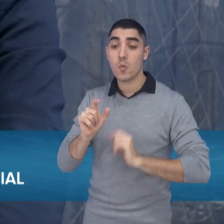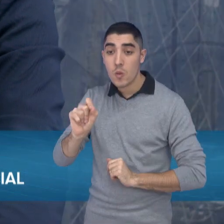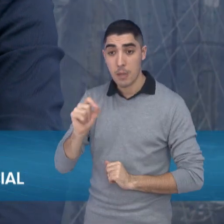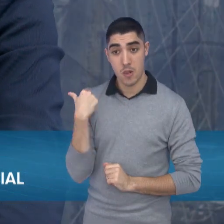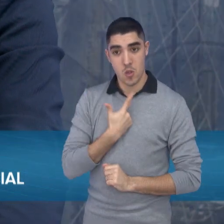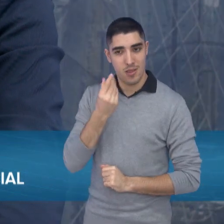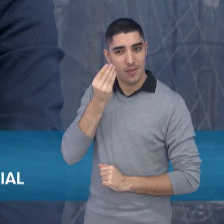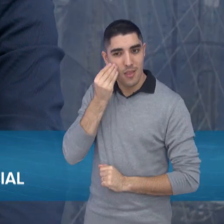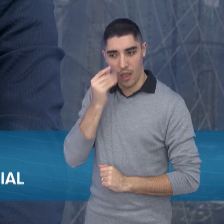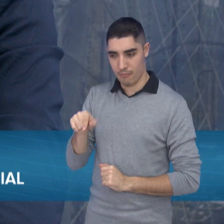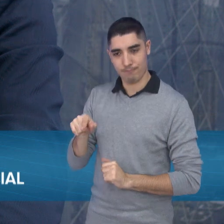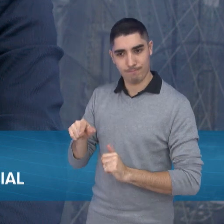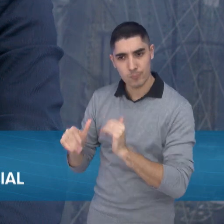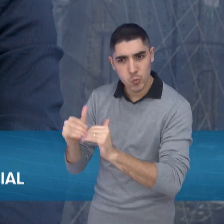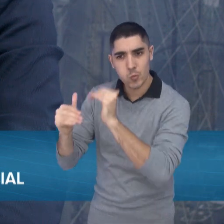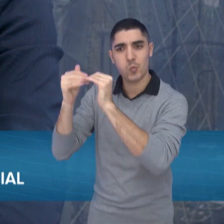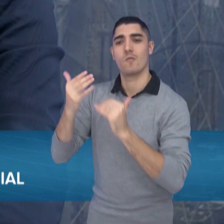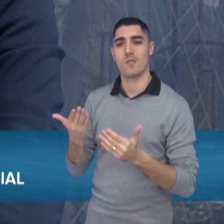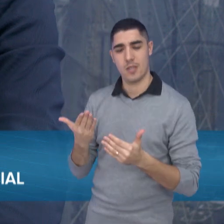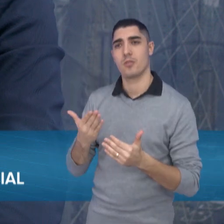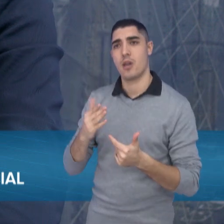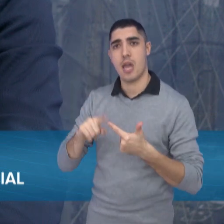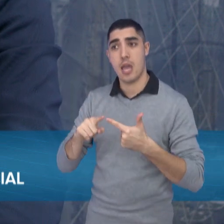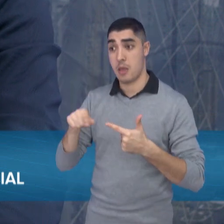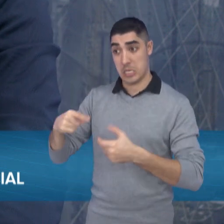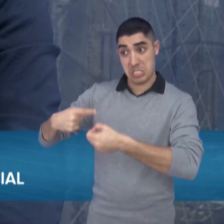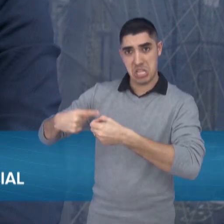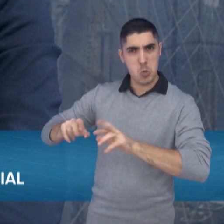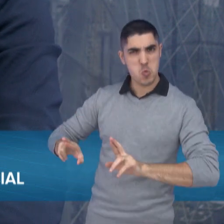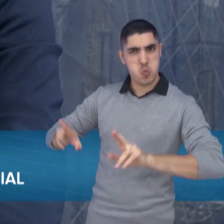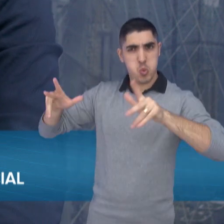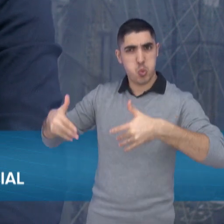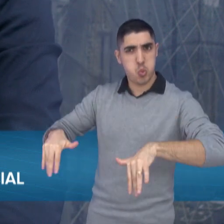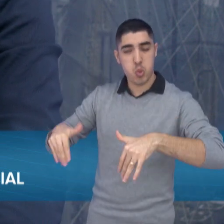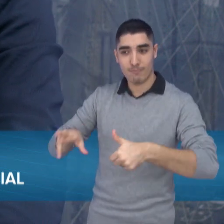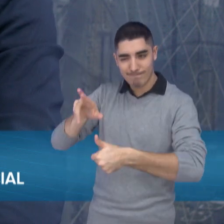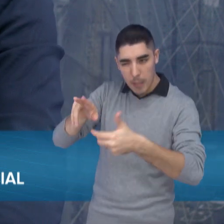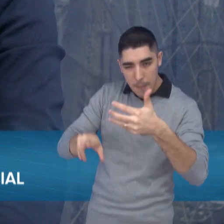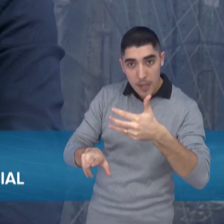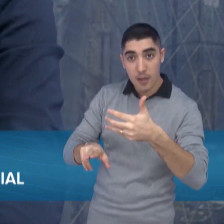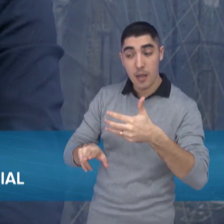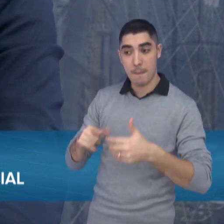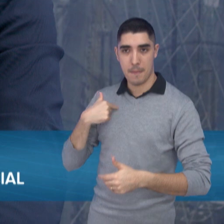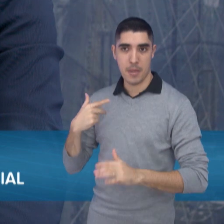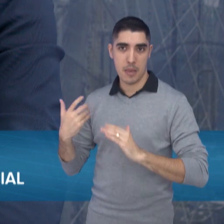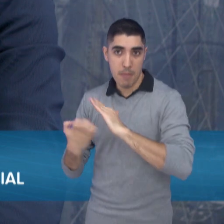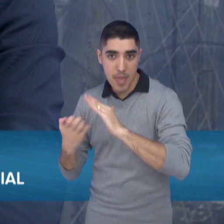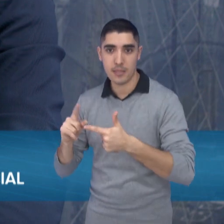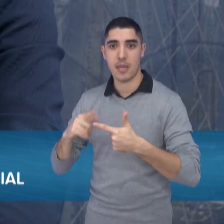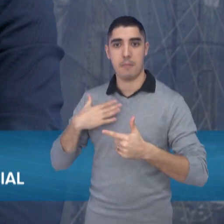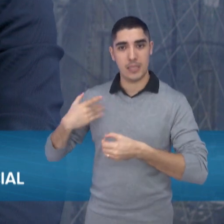criar desenvolvimento, para que a gente consiga ter diferença, para que a gente consiga promover o crescimento do meu negócio, da minha